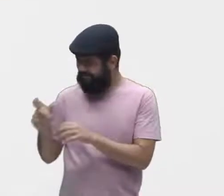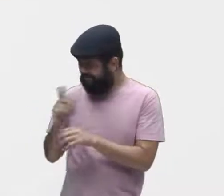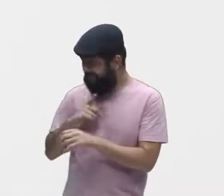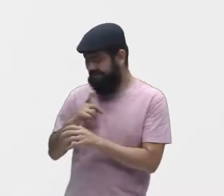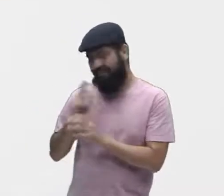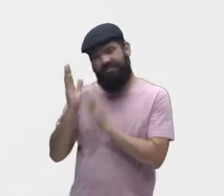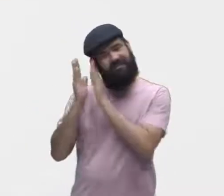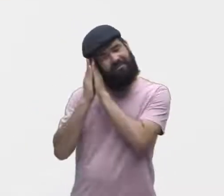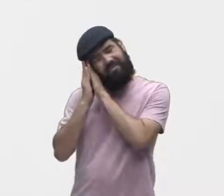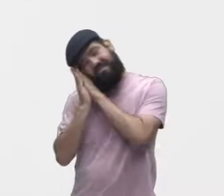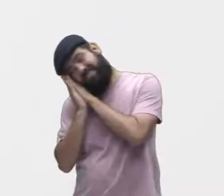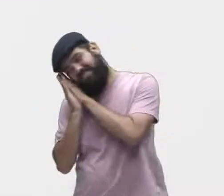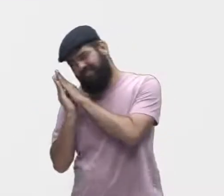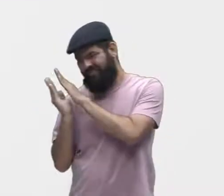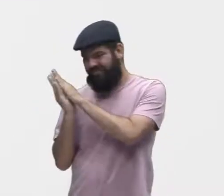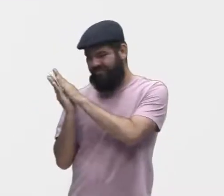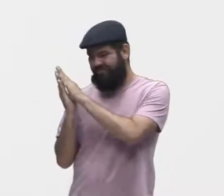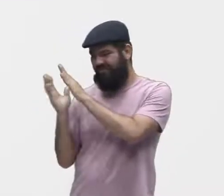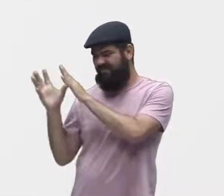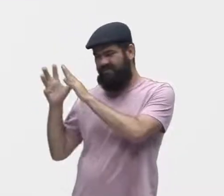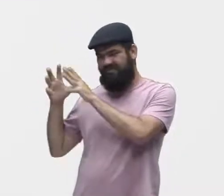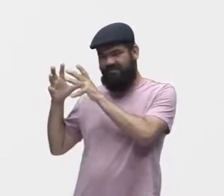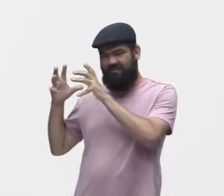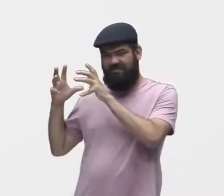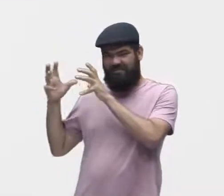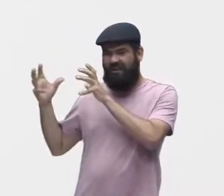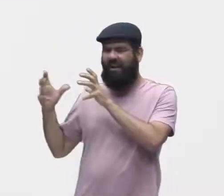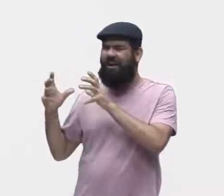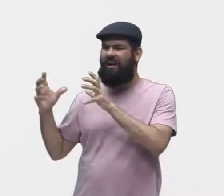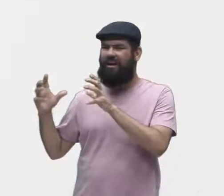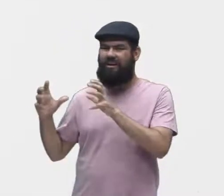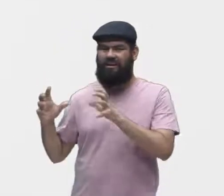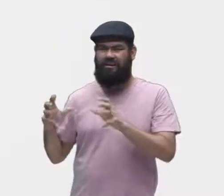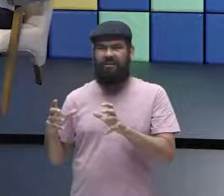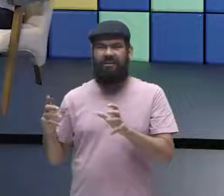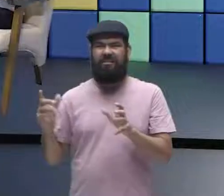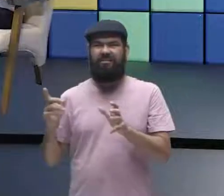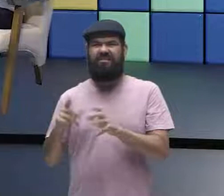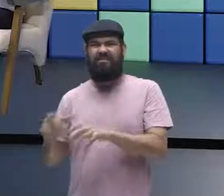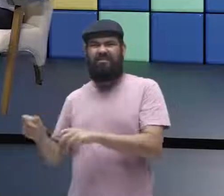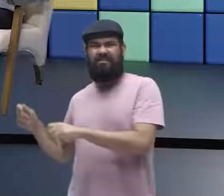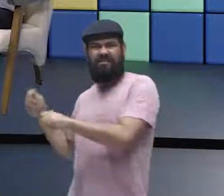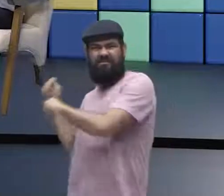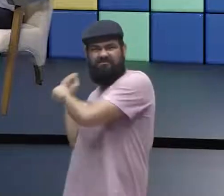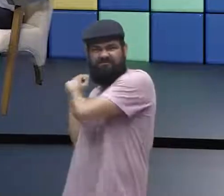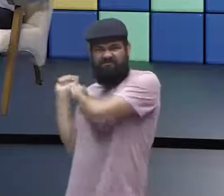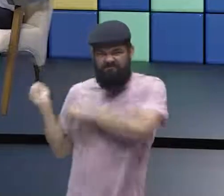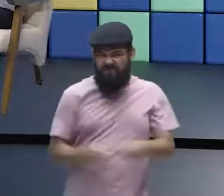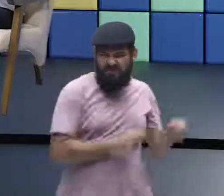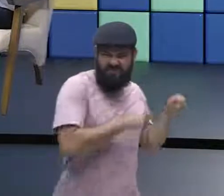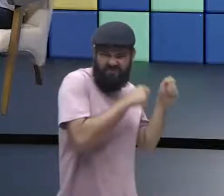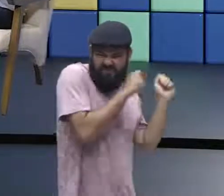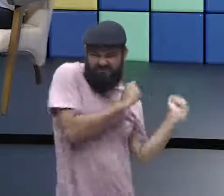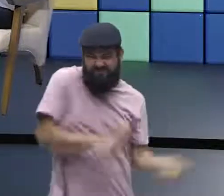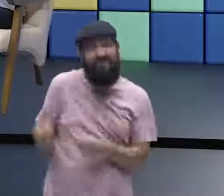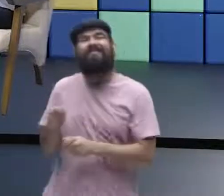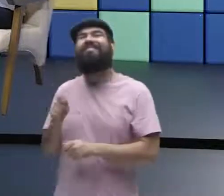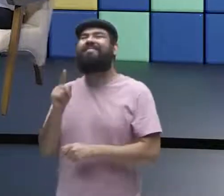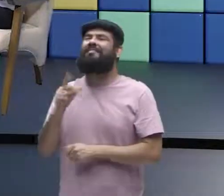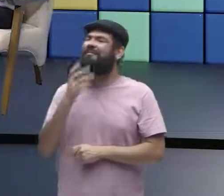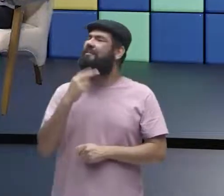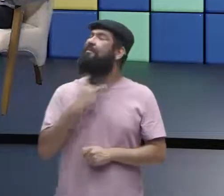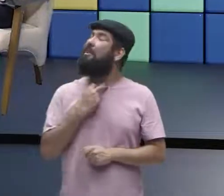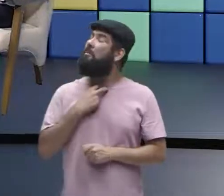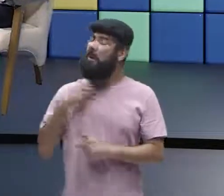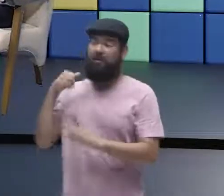casa? Né? Porque quando a gente está com raiva, a gente às vezes... Ai, queria bater no outro, né? Tem que extravasar, né? Forma, e a gente não pode bater no